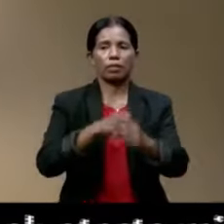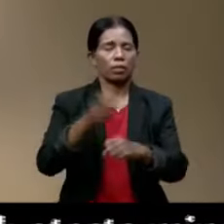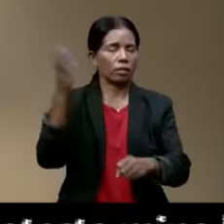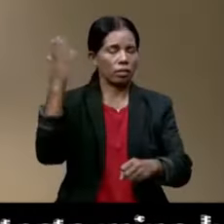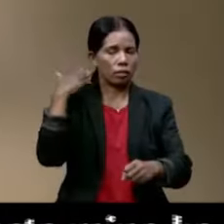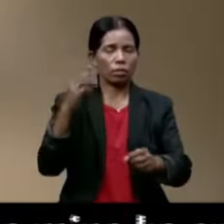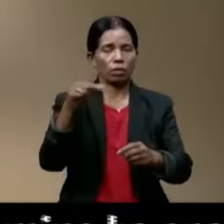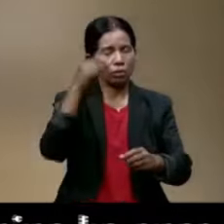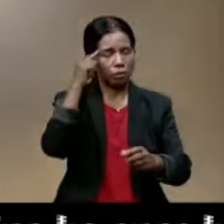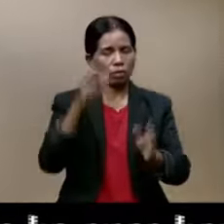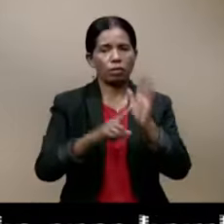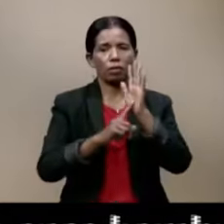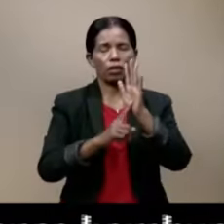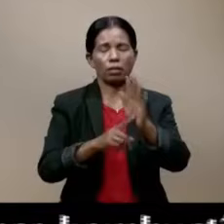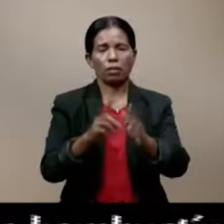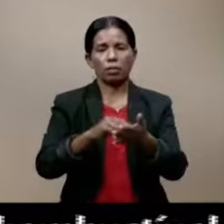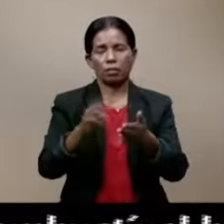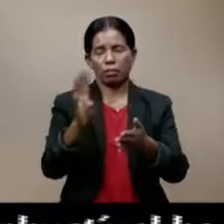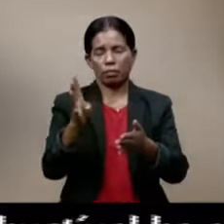novol númer